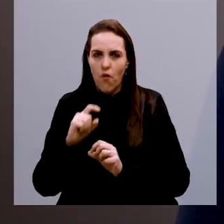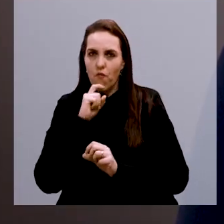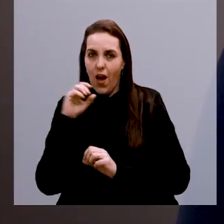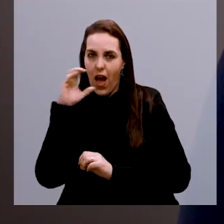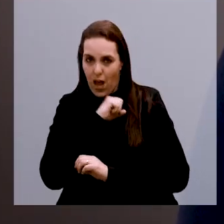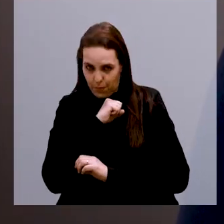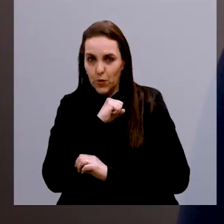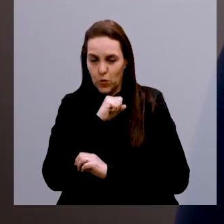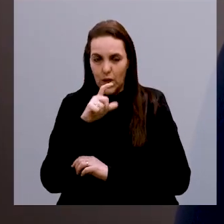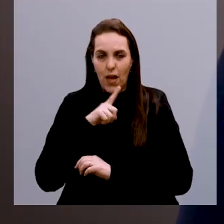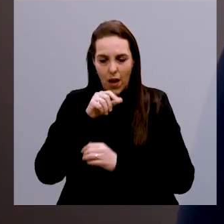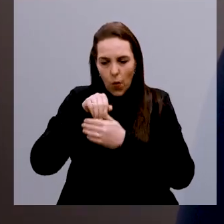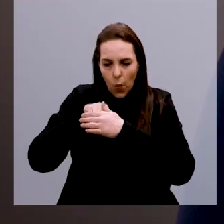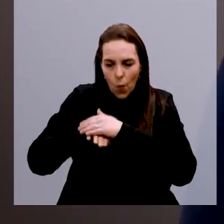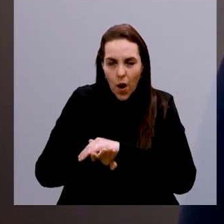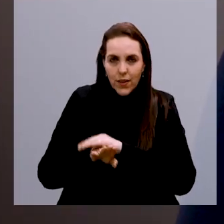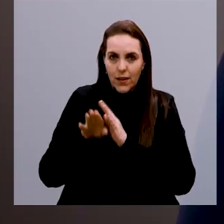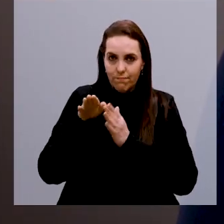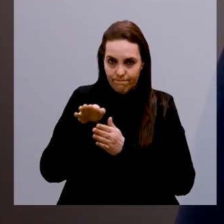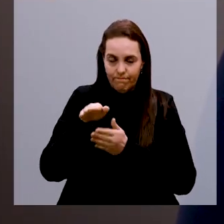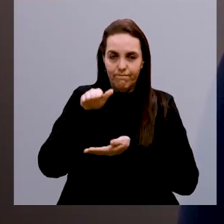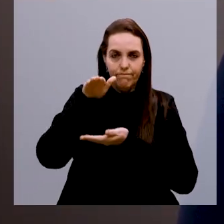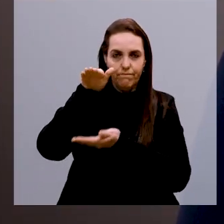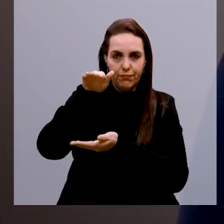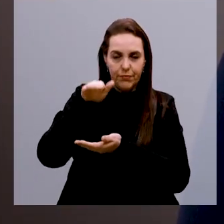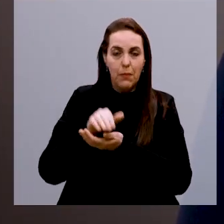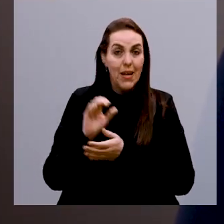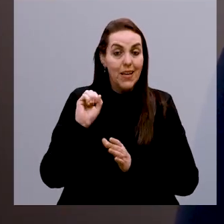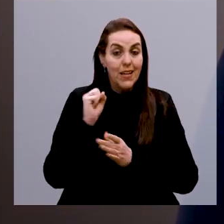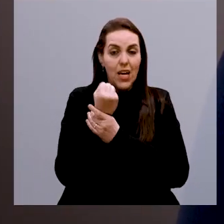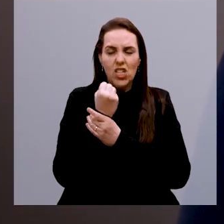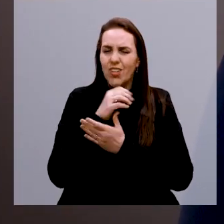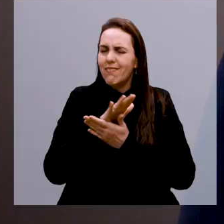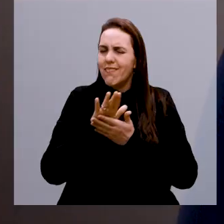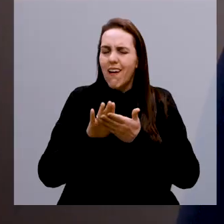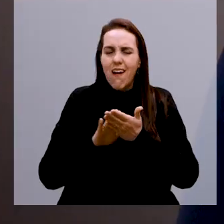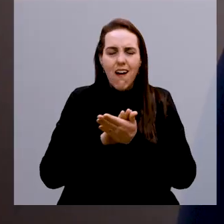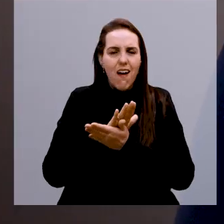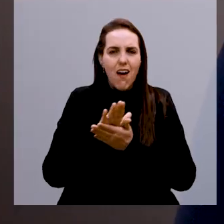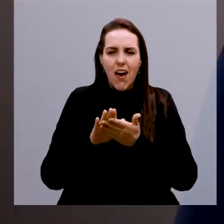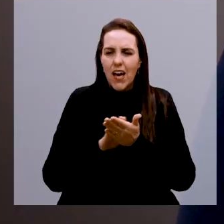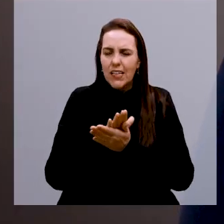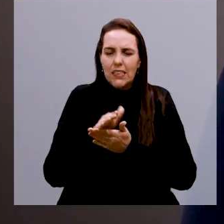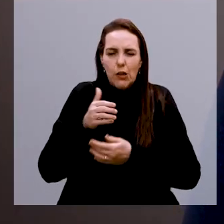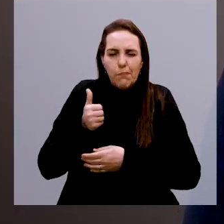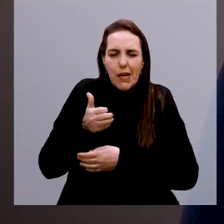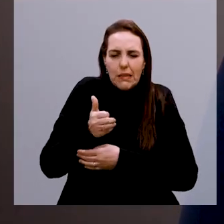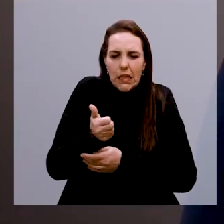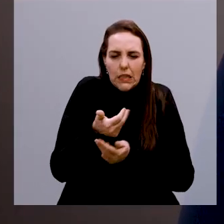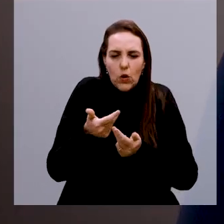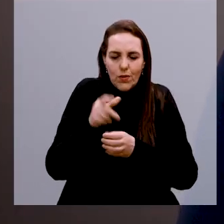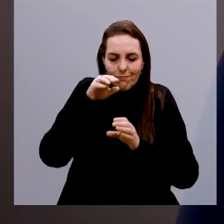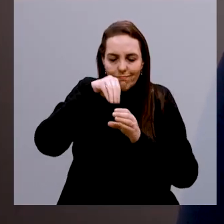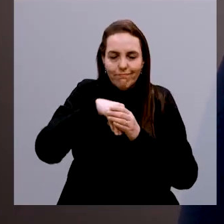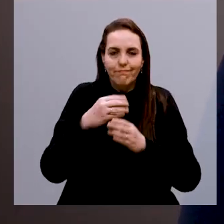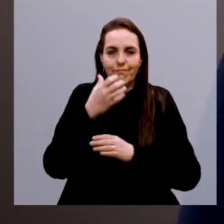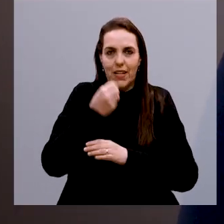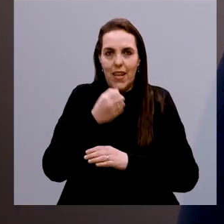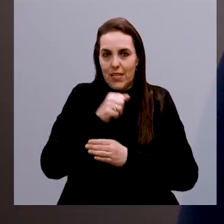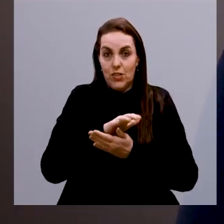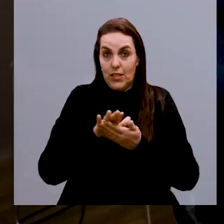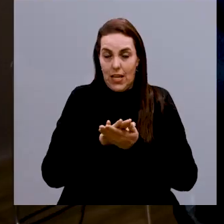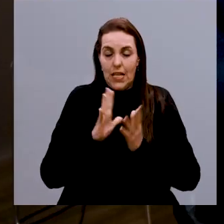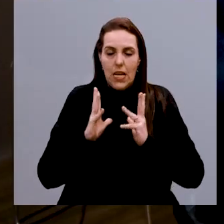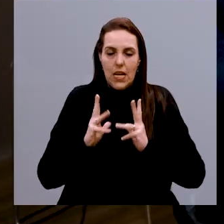mesma coisa que os outros leites que a gente passa por esse processo de pasteurização, para garantir que não vai ter nada microbiologicamente dentro desse